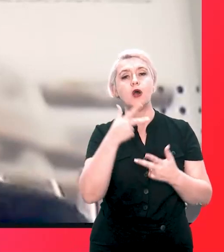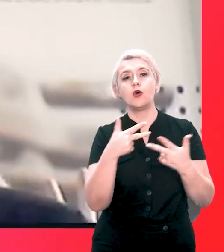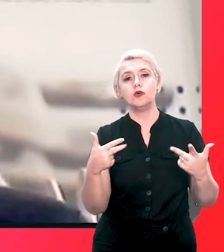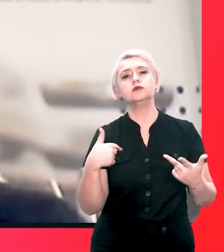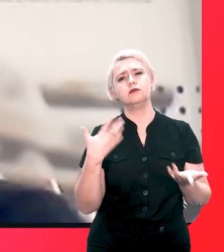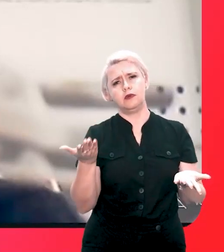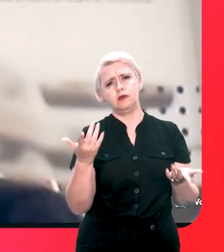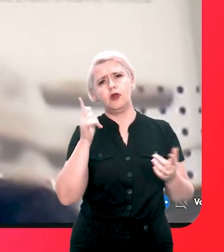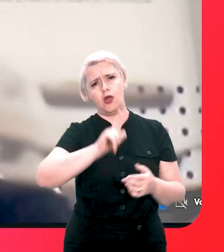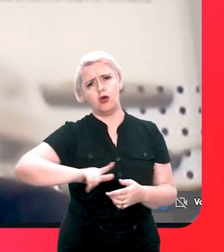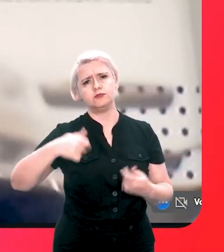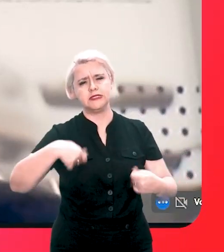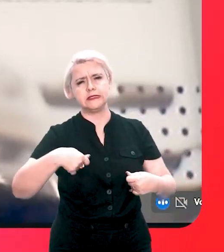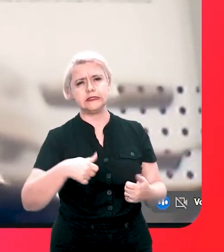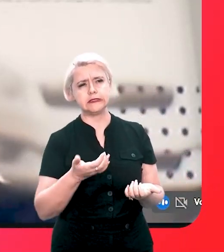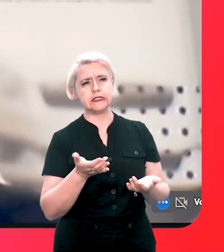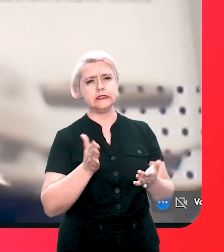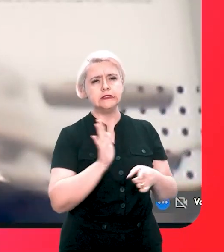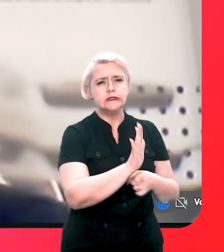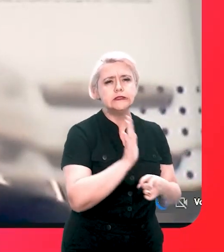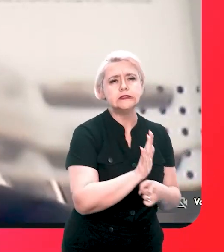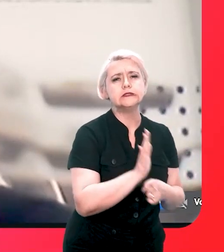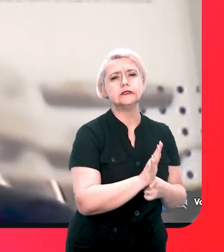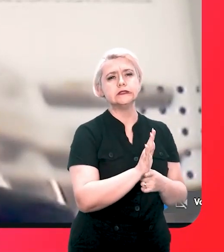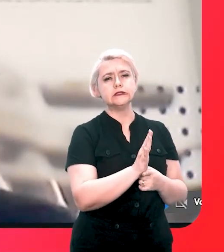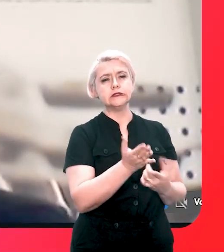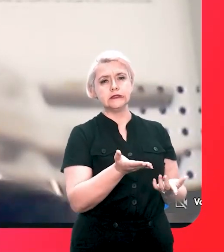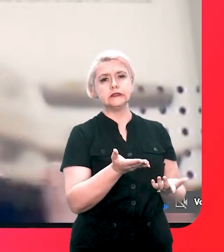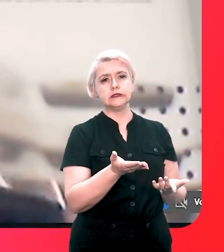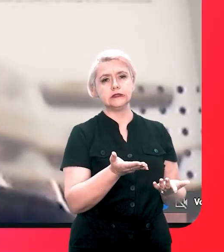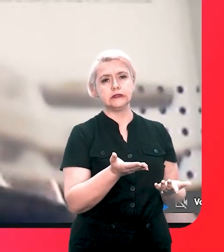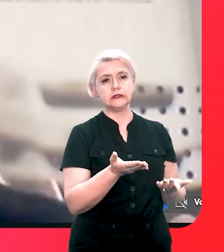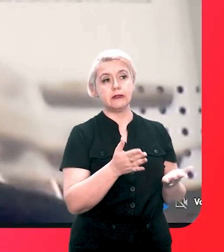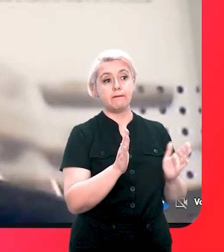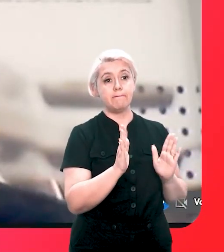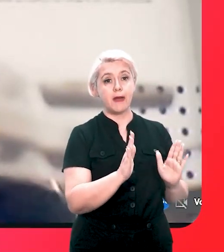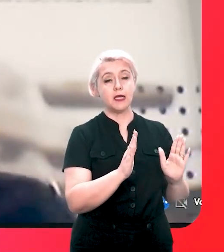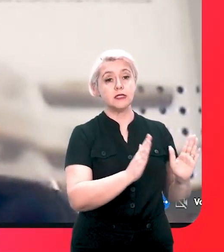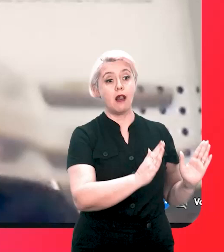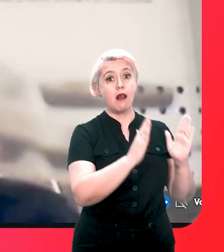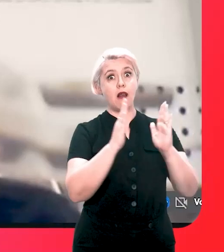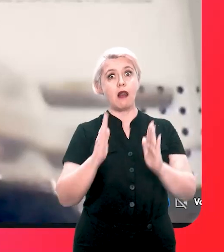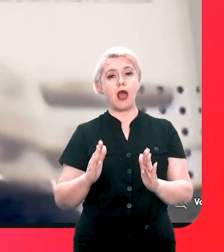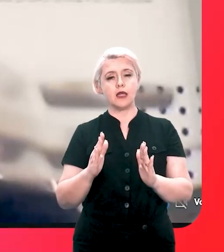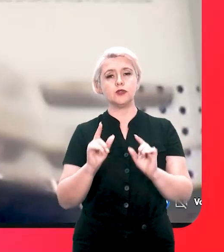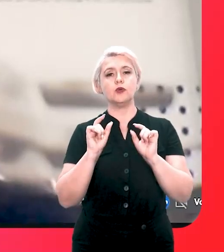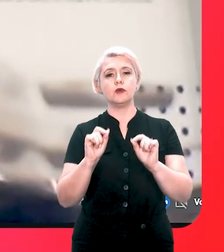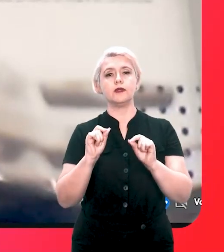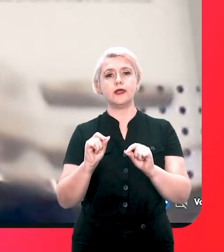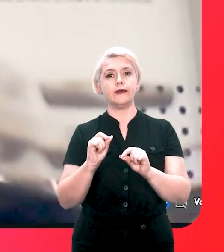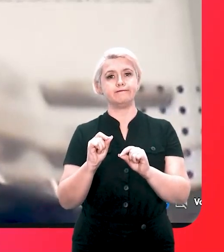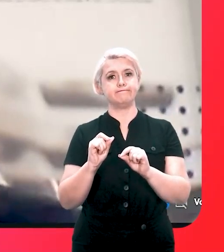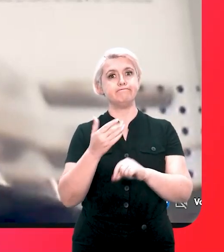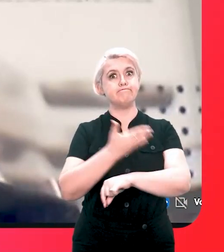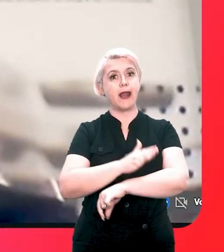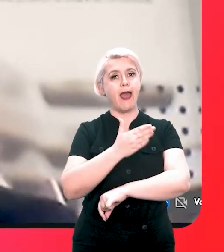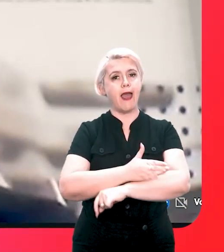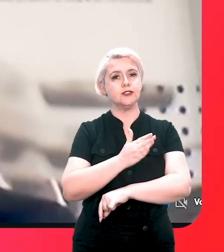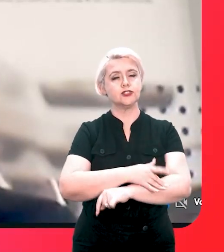da dedicação, da identificação com a causa, vamos ir para o lado bem prático, assim, né? É